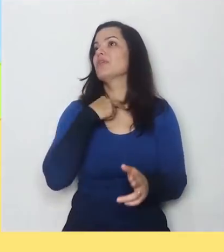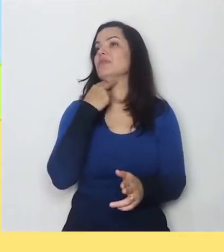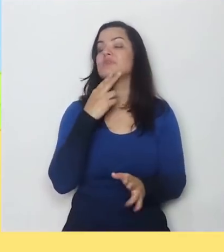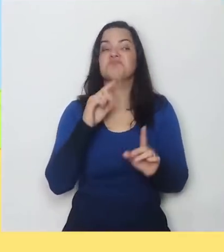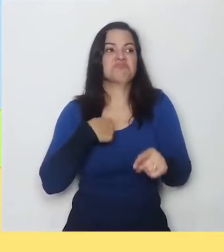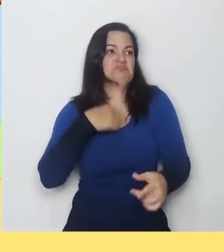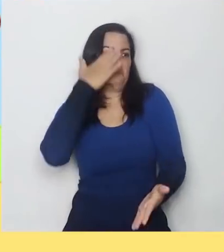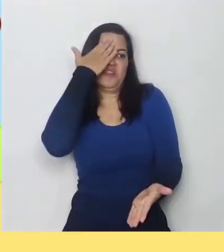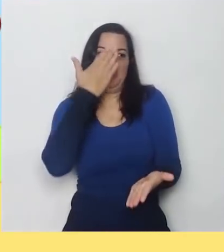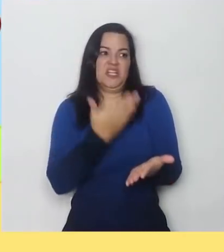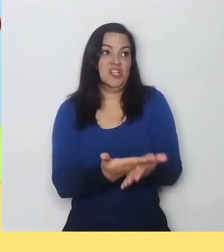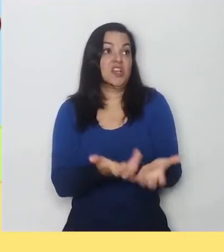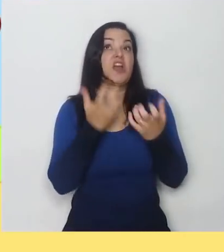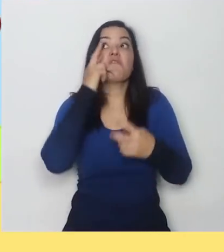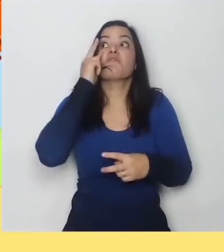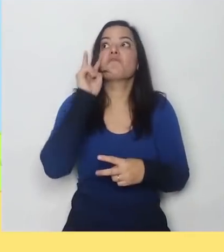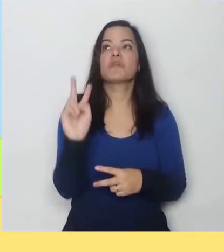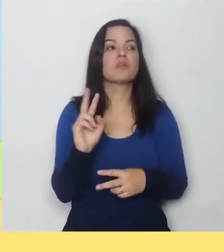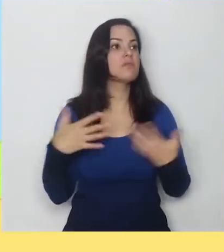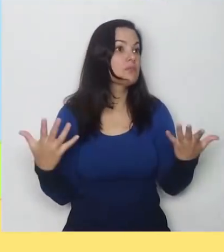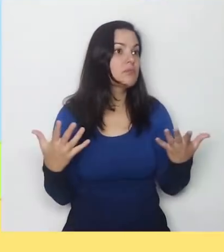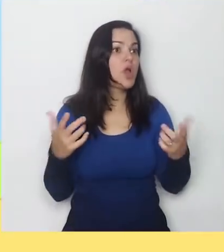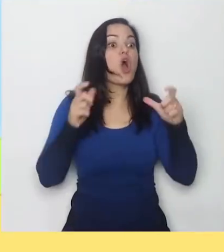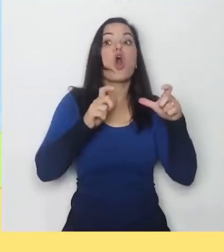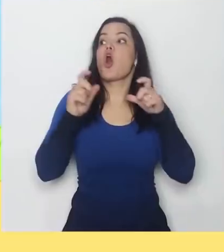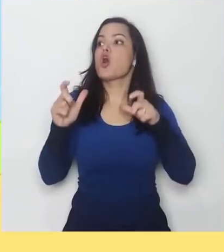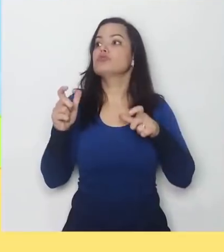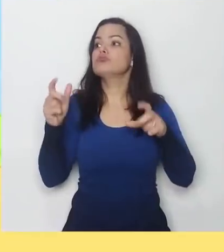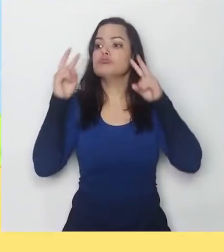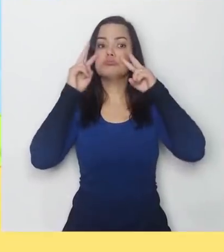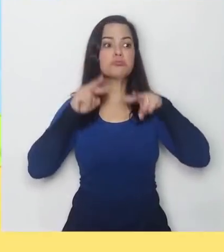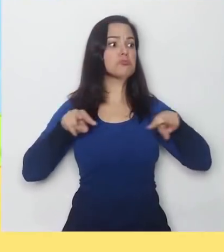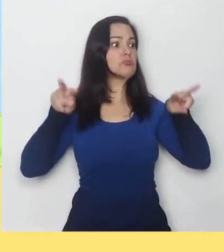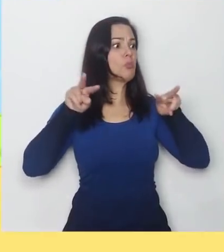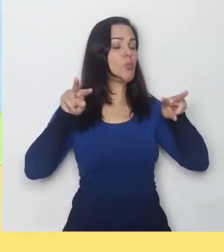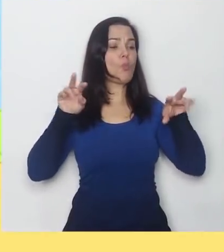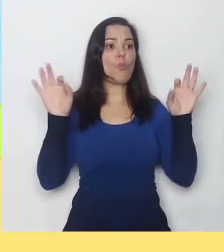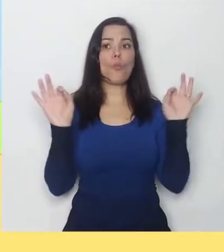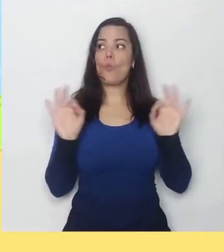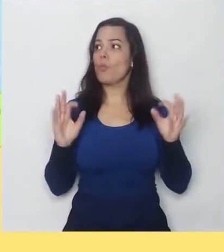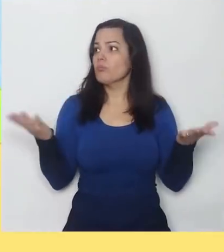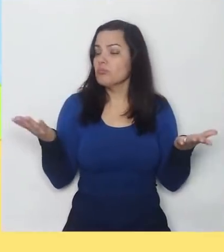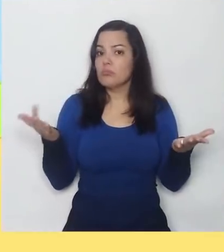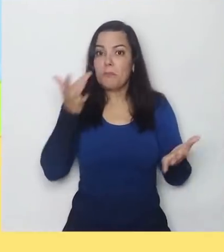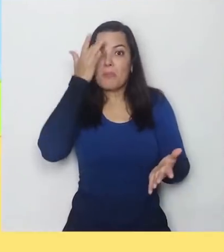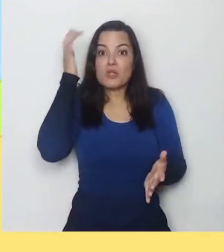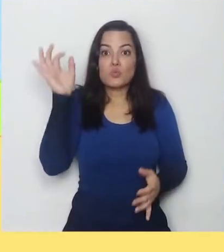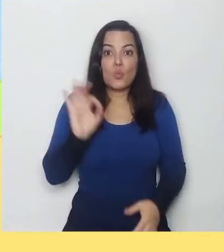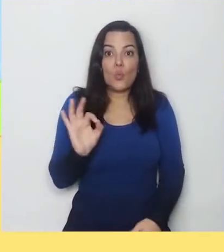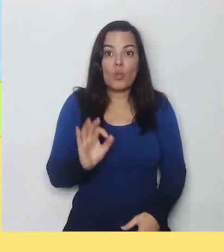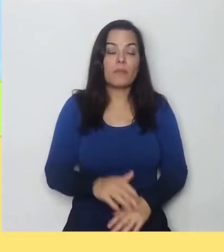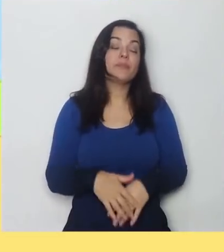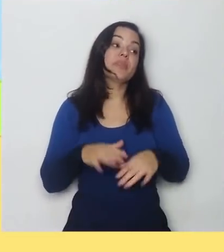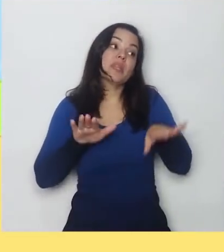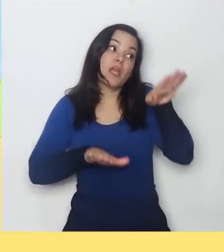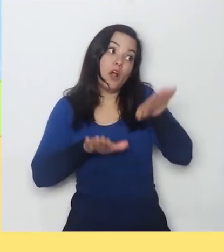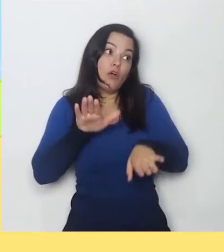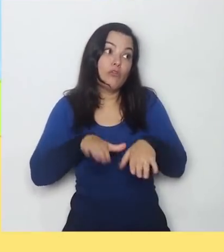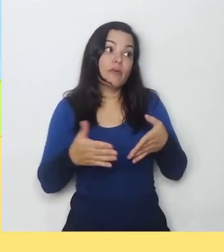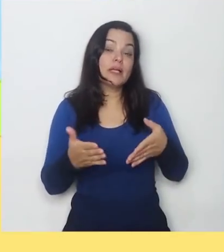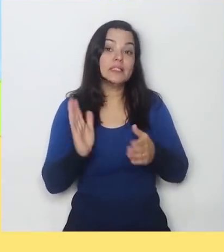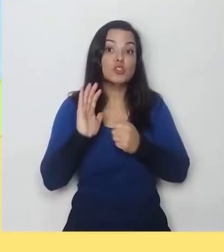vendo. Onde é que ele está? Por aqui meus olhos de águia não estão vendo ninguém. Vai ver, ele está escondido lá